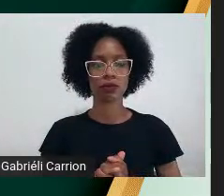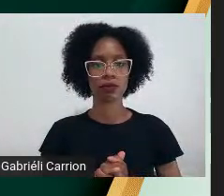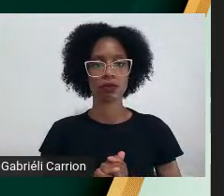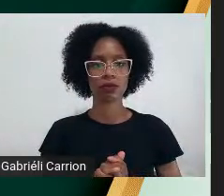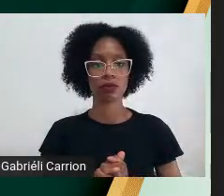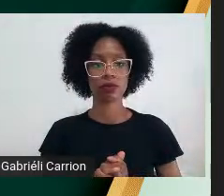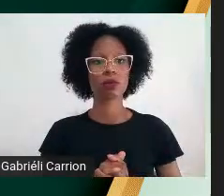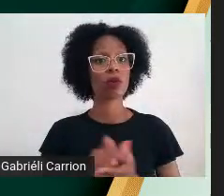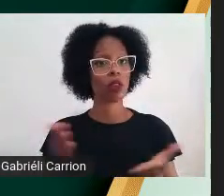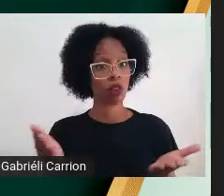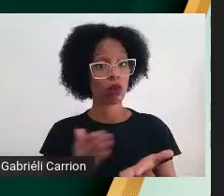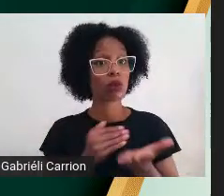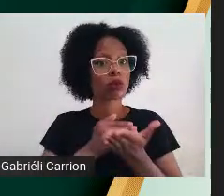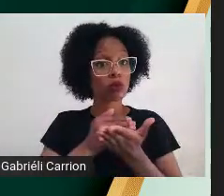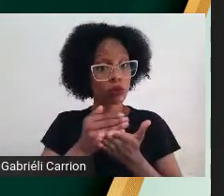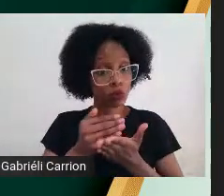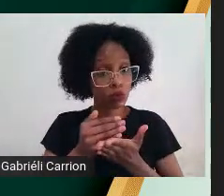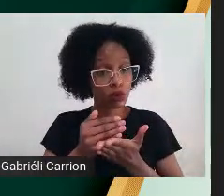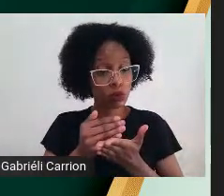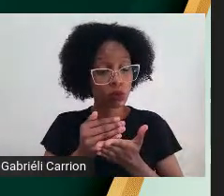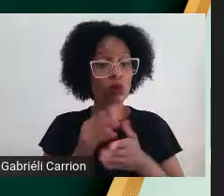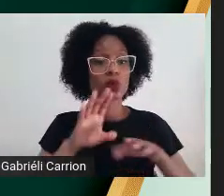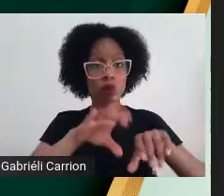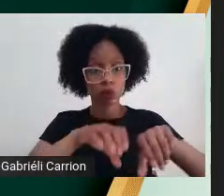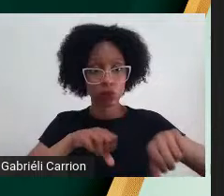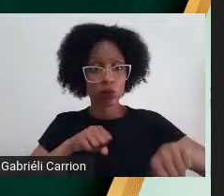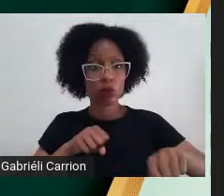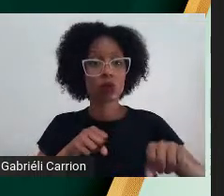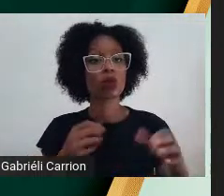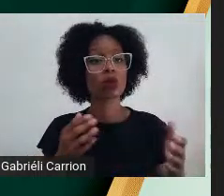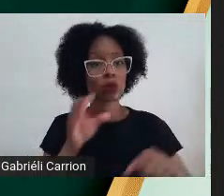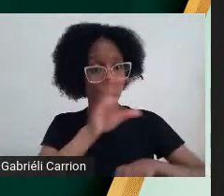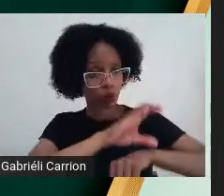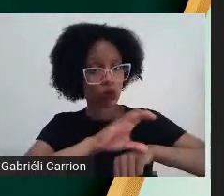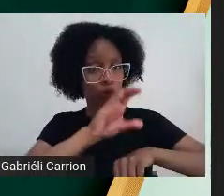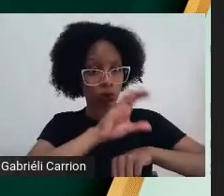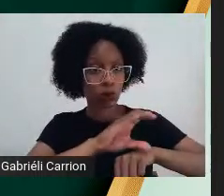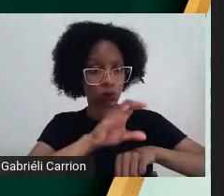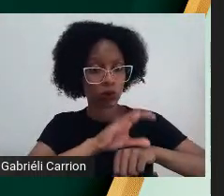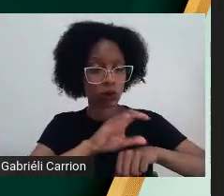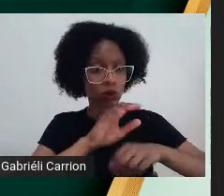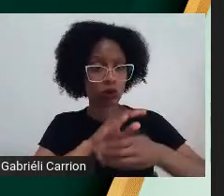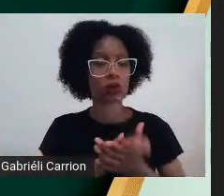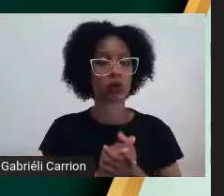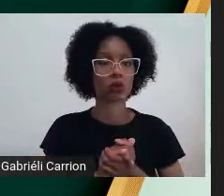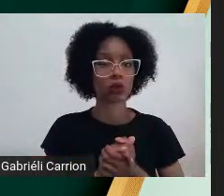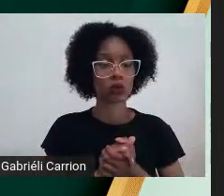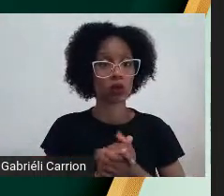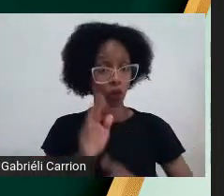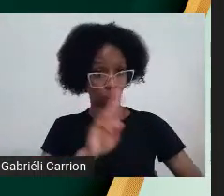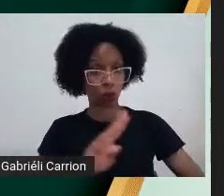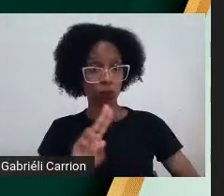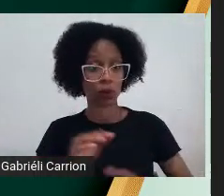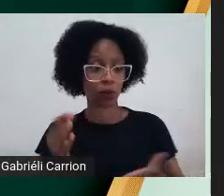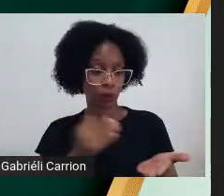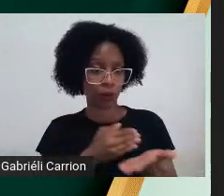A seguir, teremos a outorga do grau aos graduandos e graduandas de acordo com a chamada nominal a